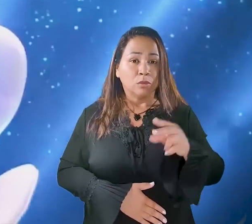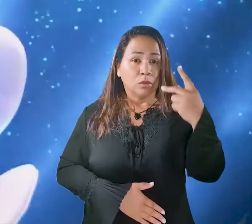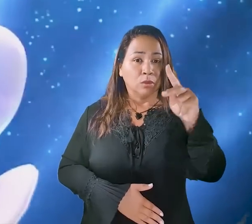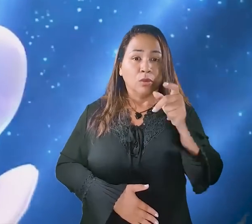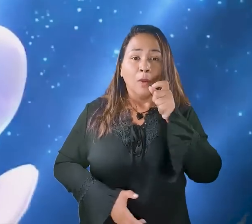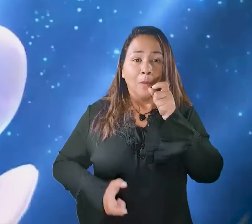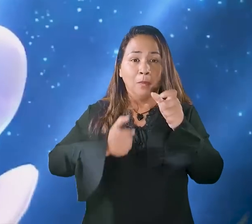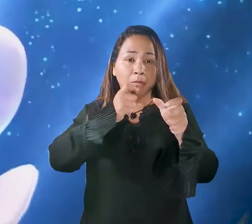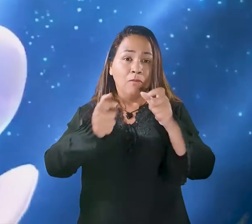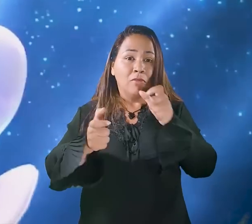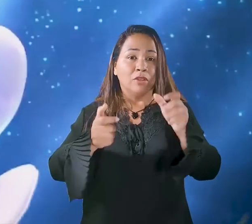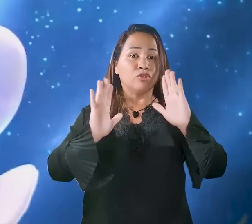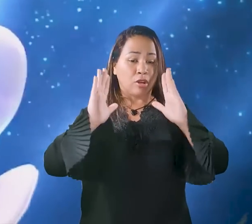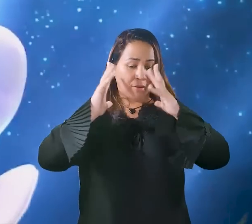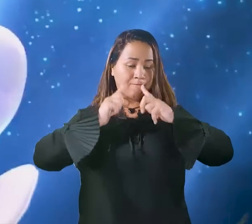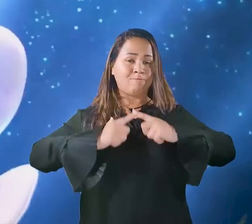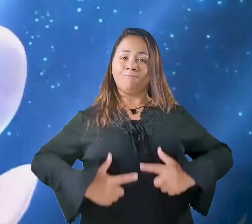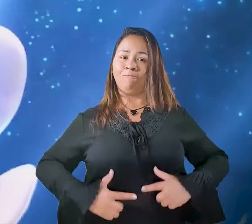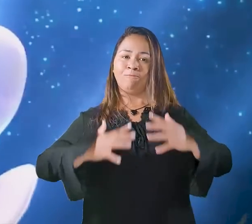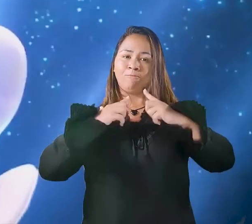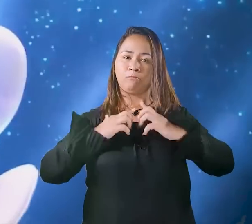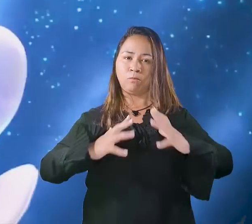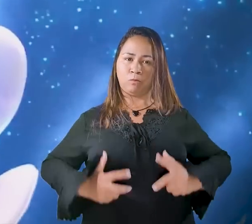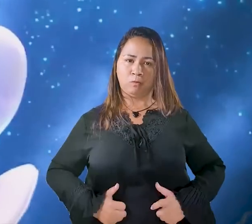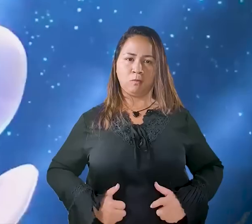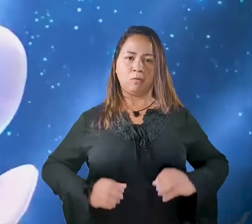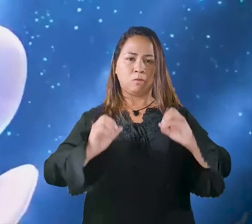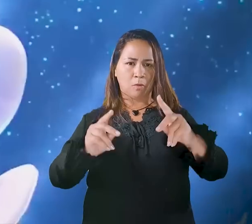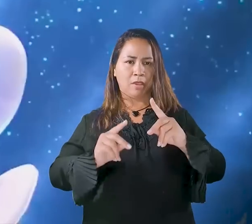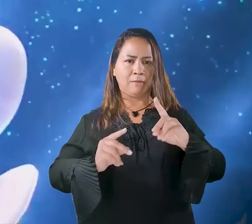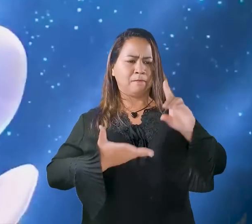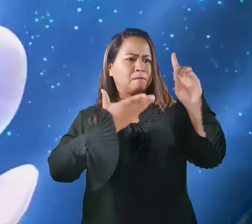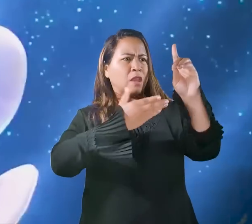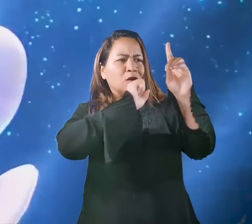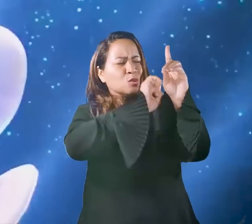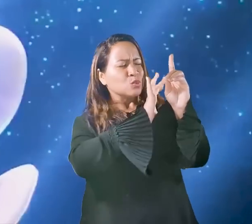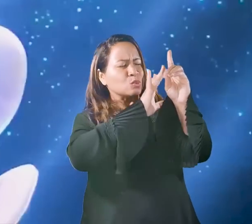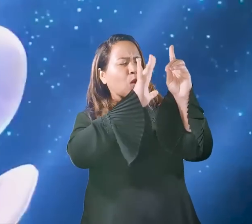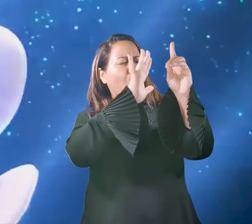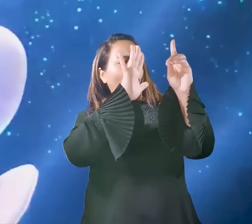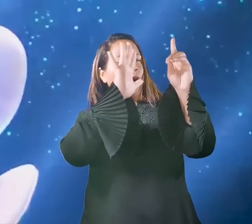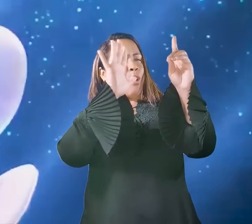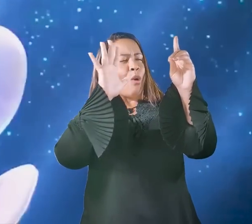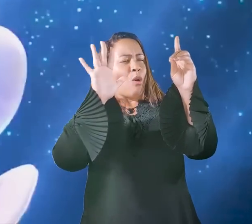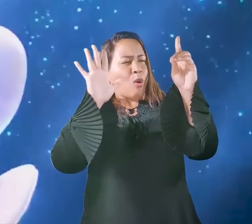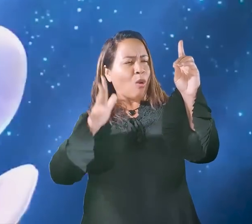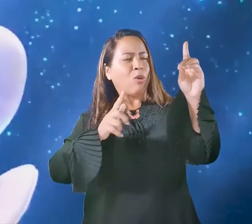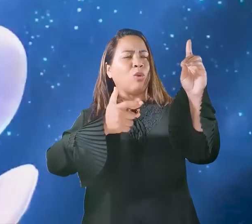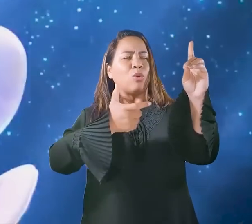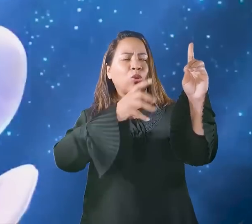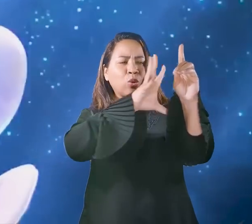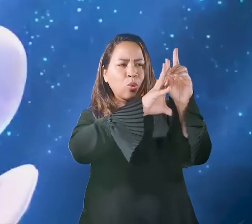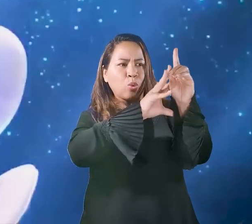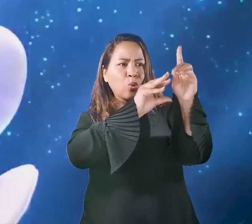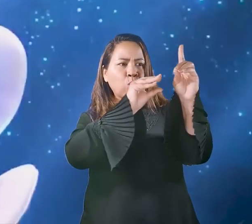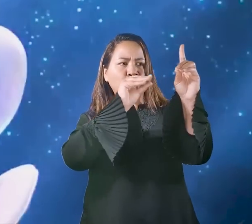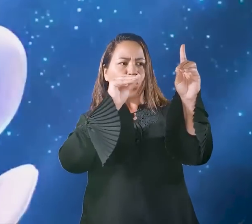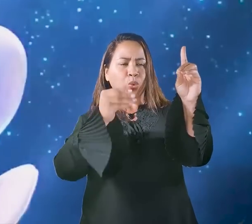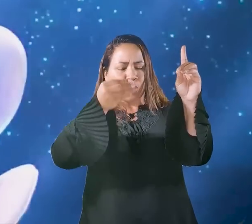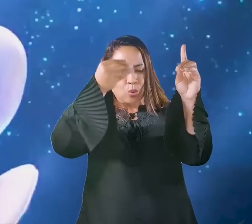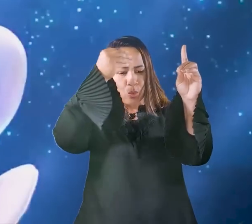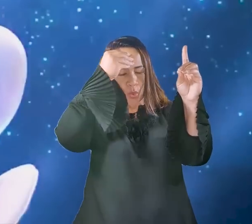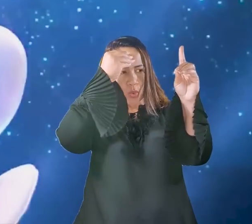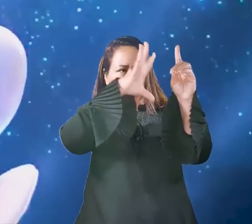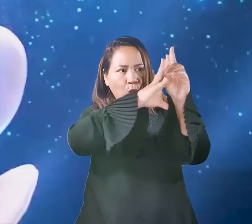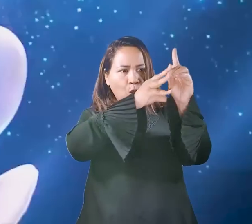qualquer informação aqui gerada. Consciência, presença divina de luz, consciência que está em minha alma, está no